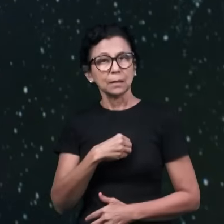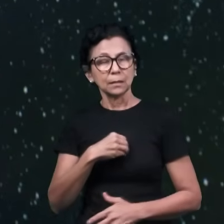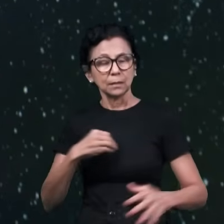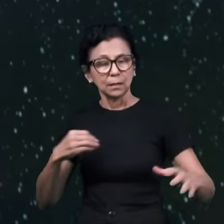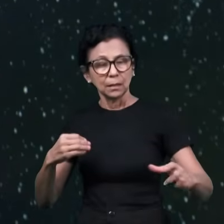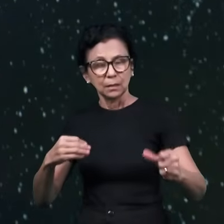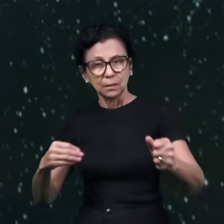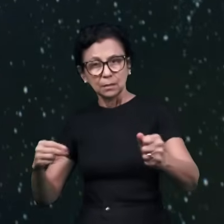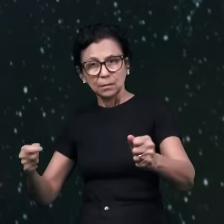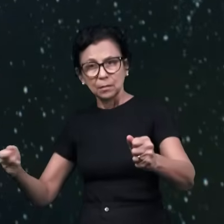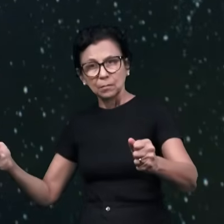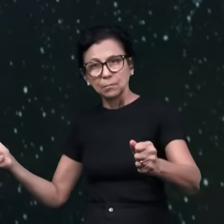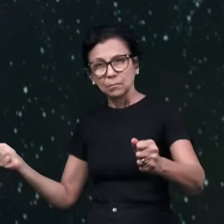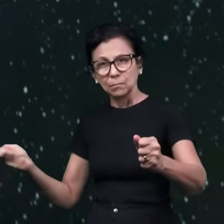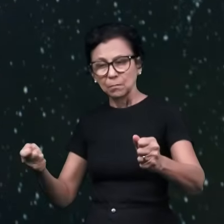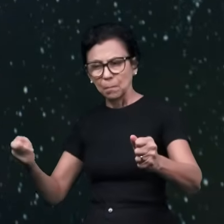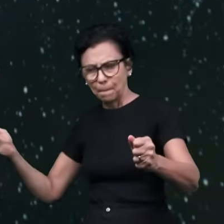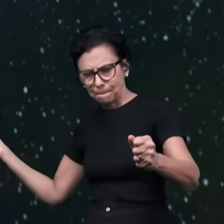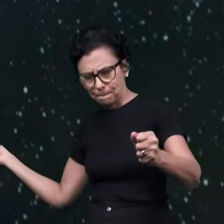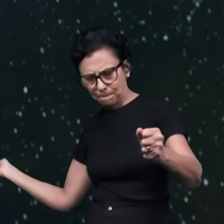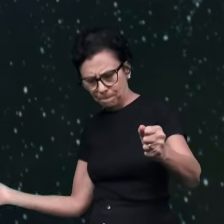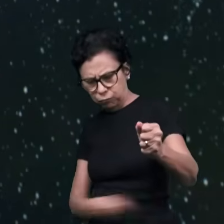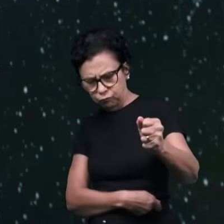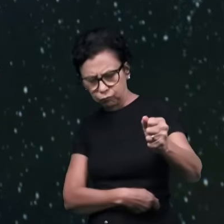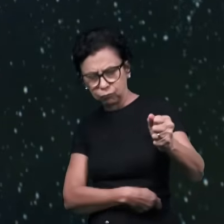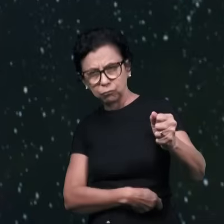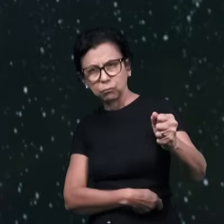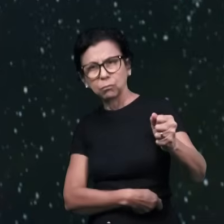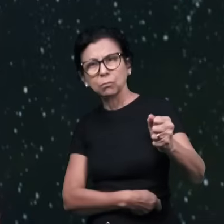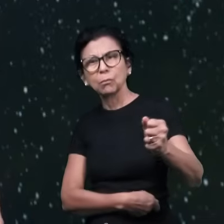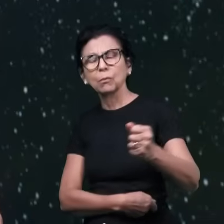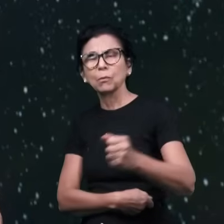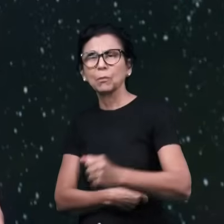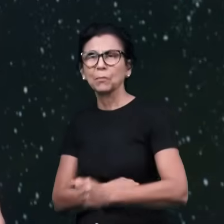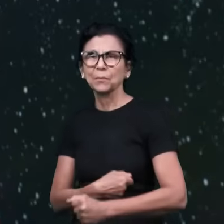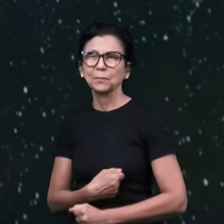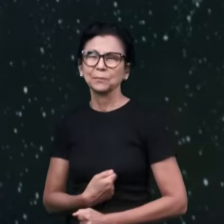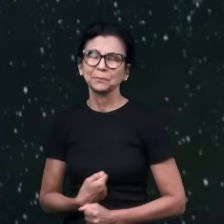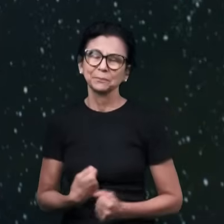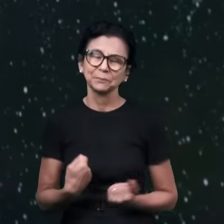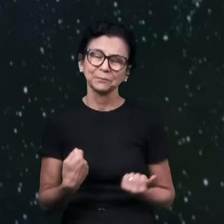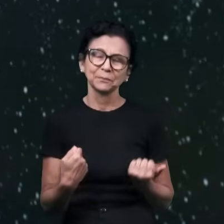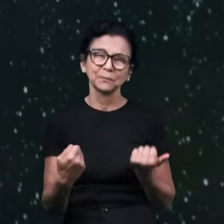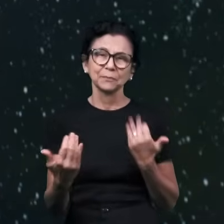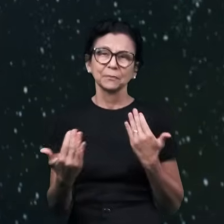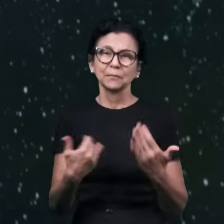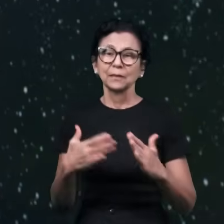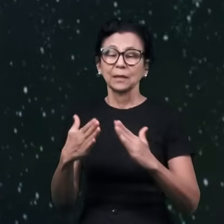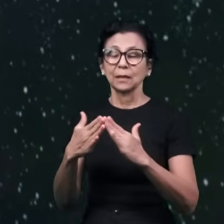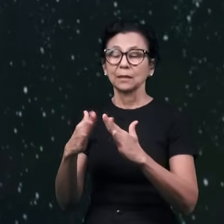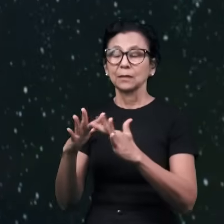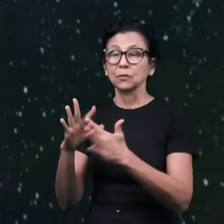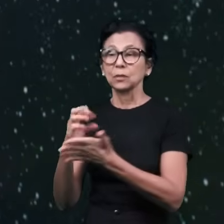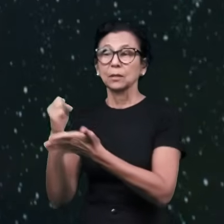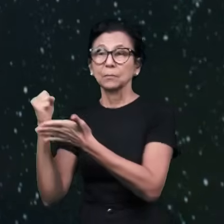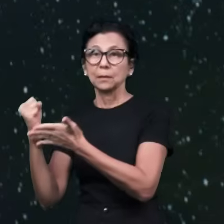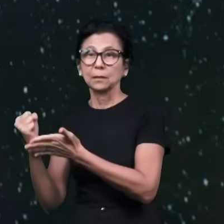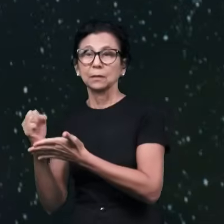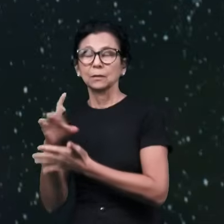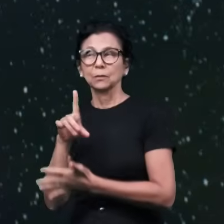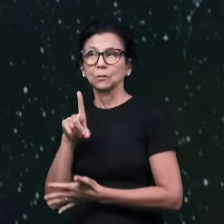da colheita, remetendo ao arrebatamento da igreja. Porque um dia o Senhor Jesus